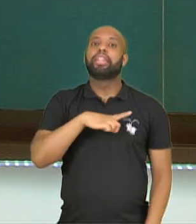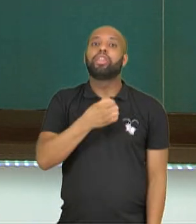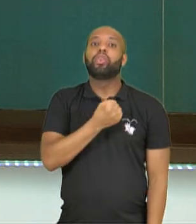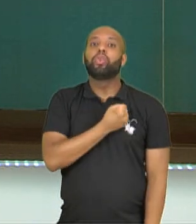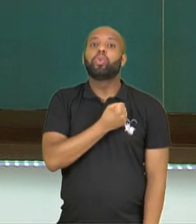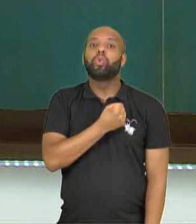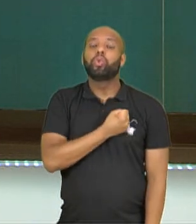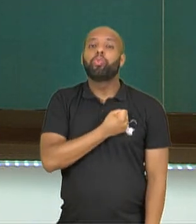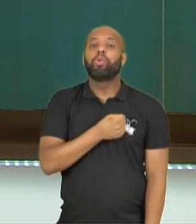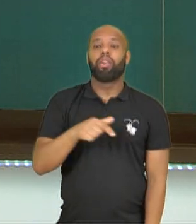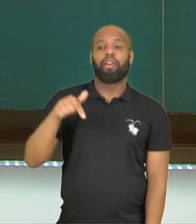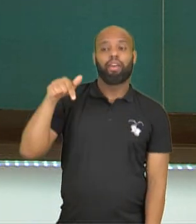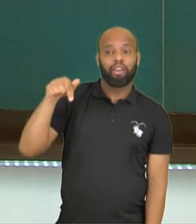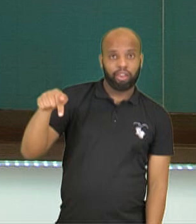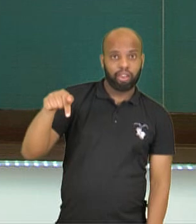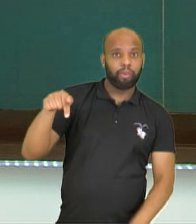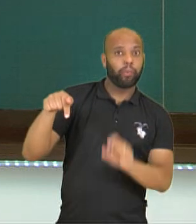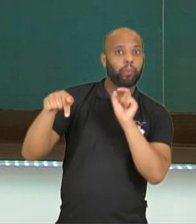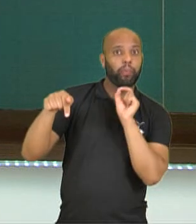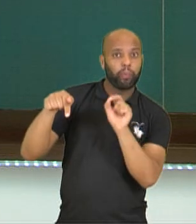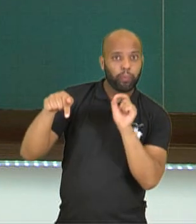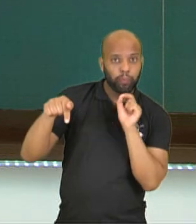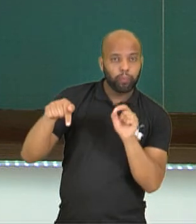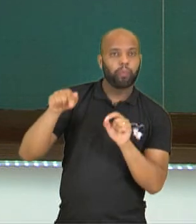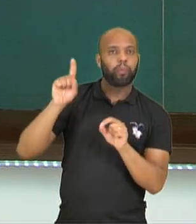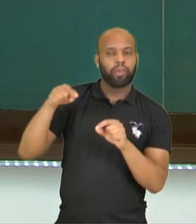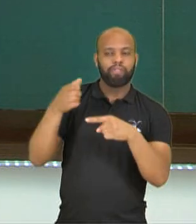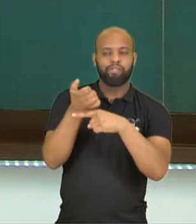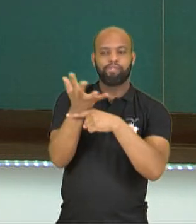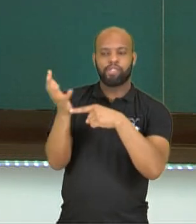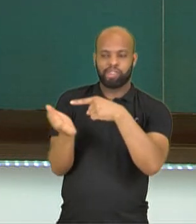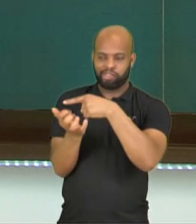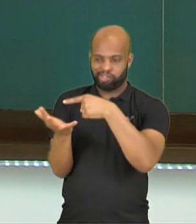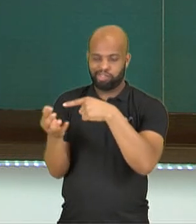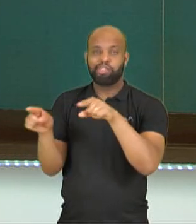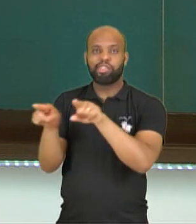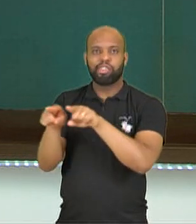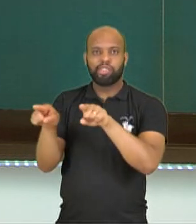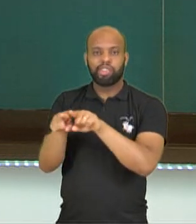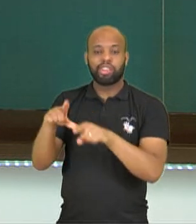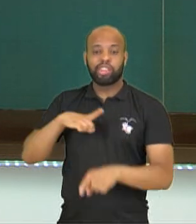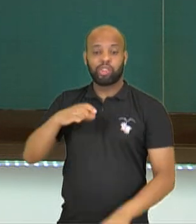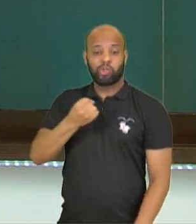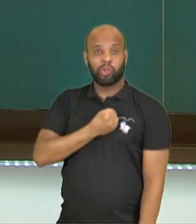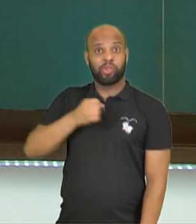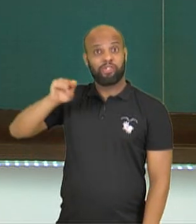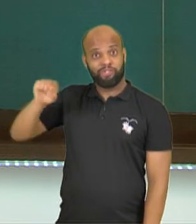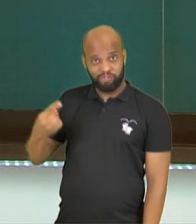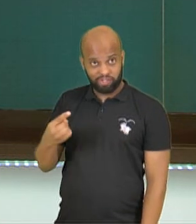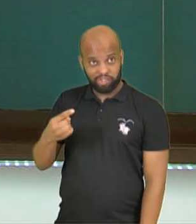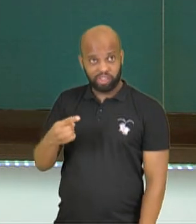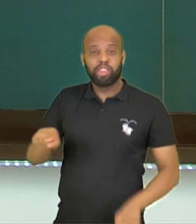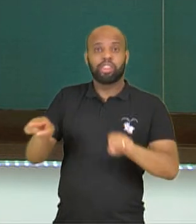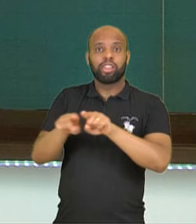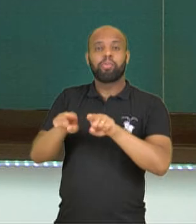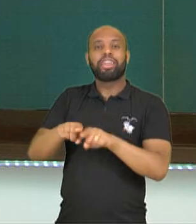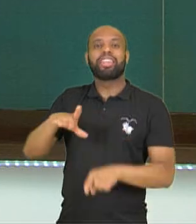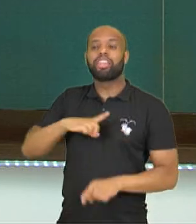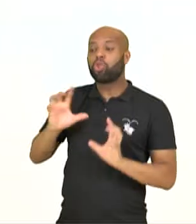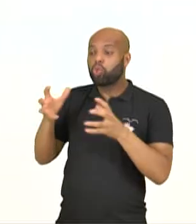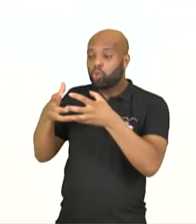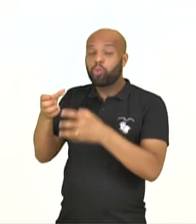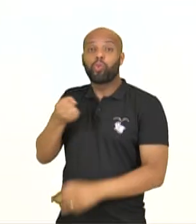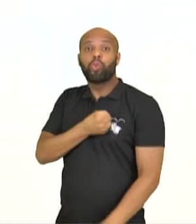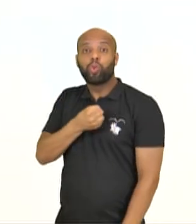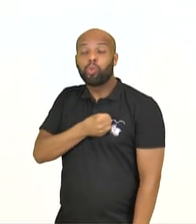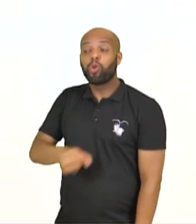racionais, que entra fração e decimal, ok? Bem grandinho já. Aí separado dele tem os irracionais, são